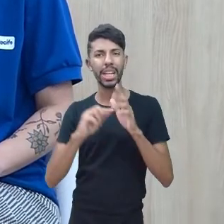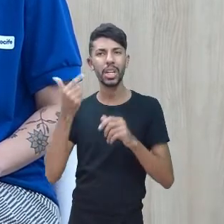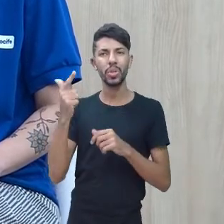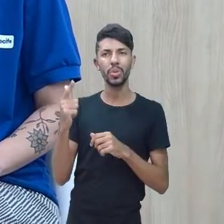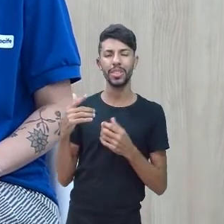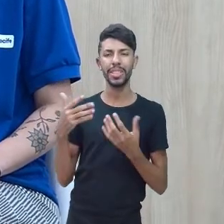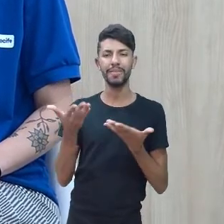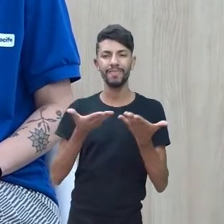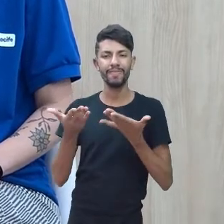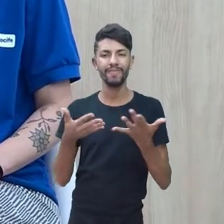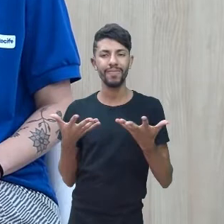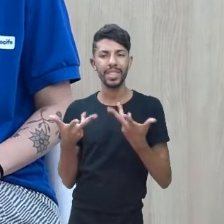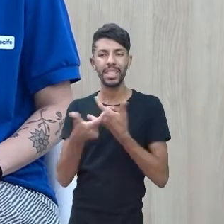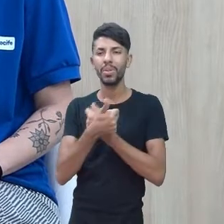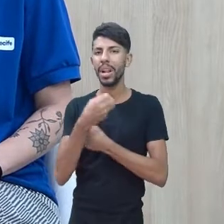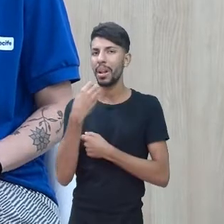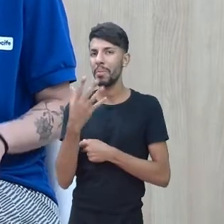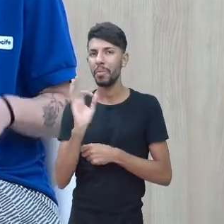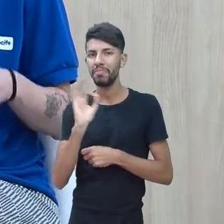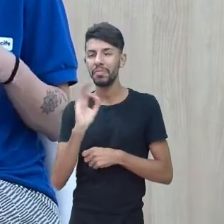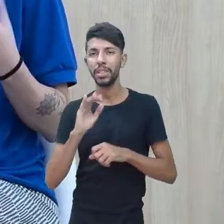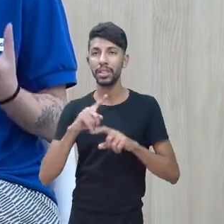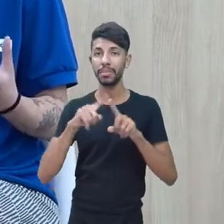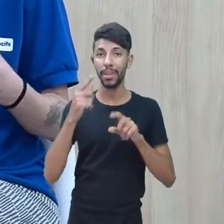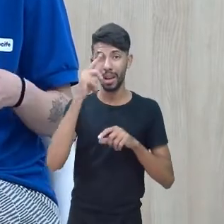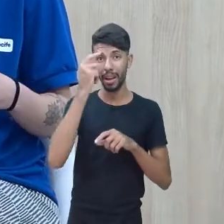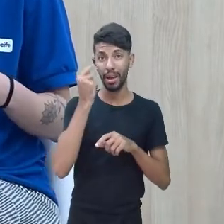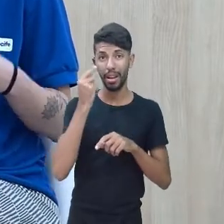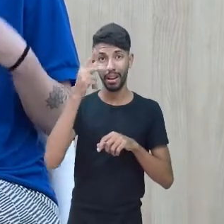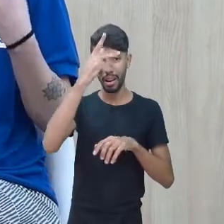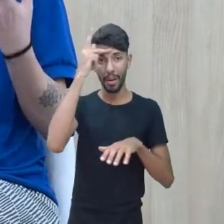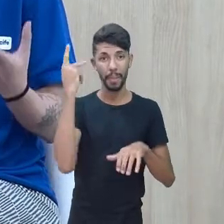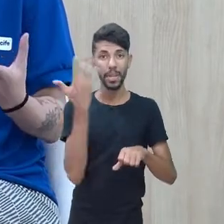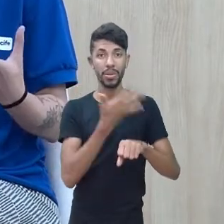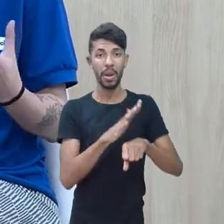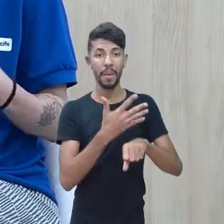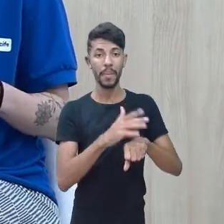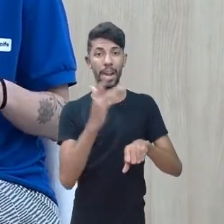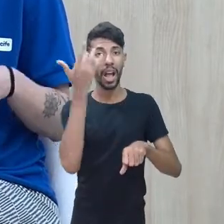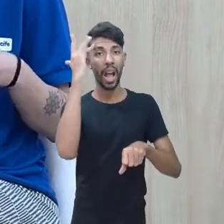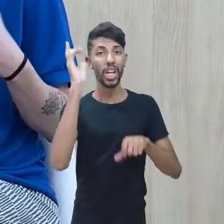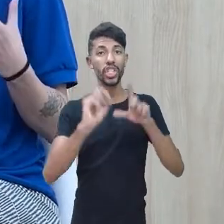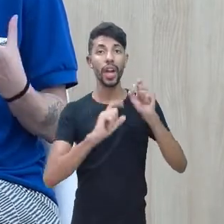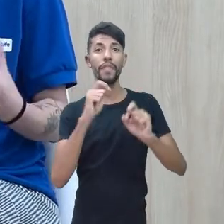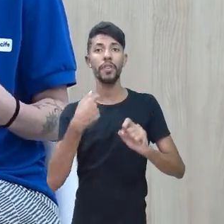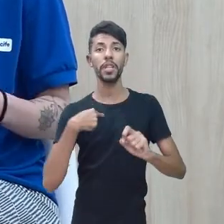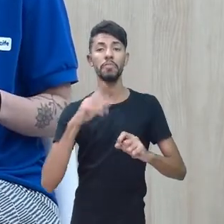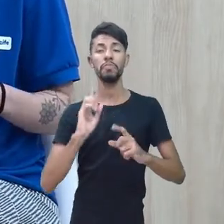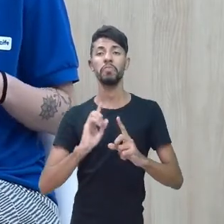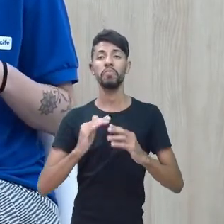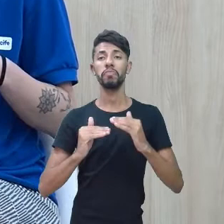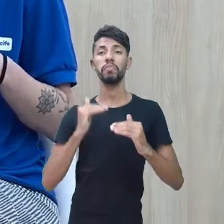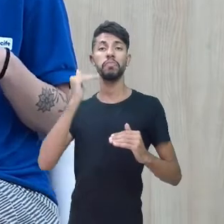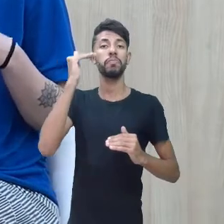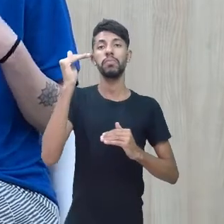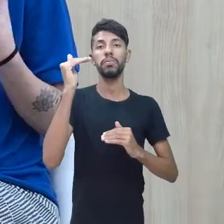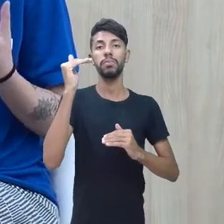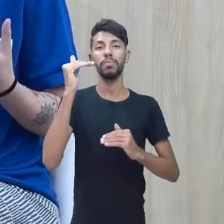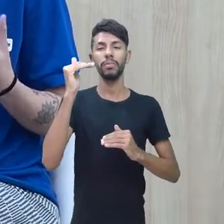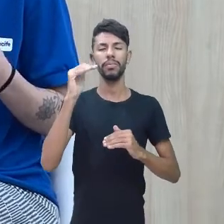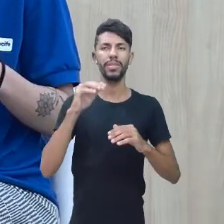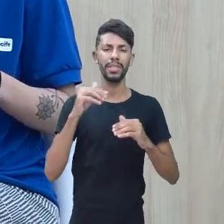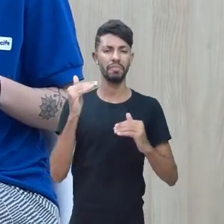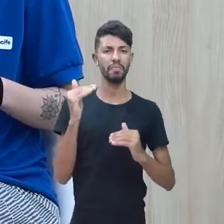de qualidade e os brancos achavam que eram superiores, né? A supremacia da